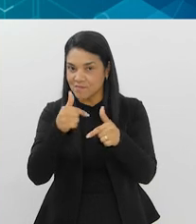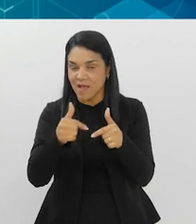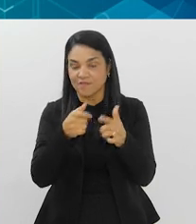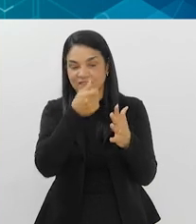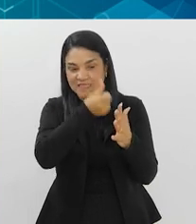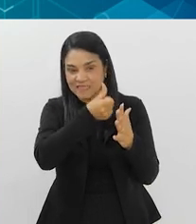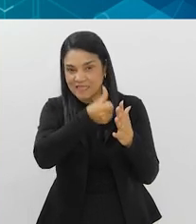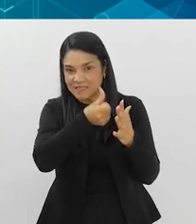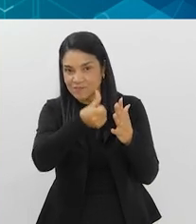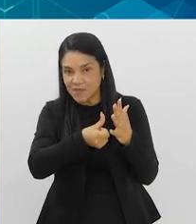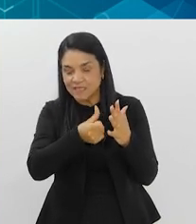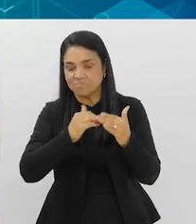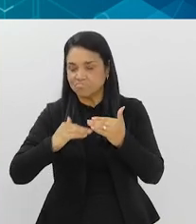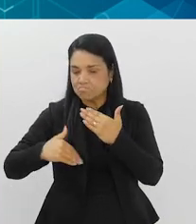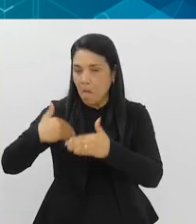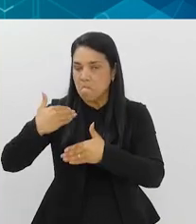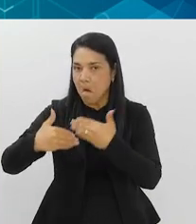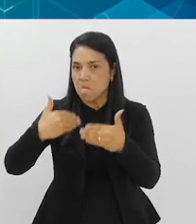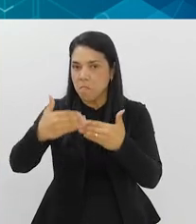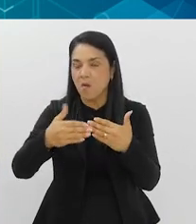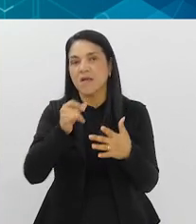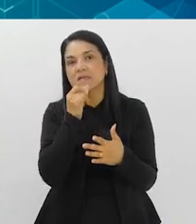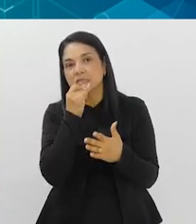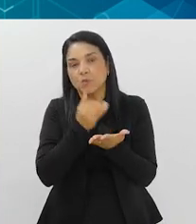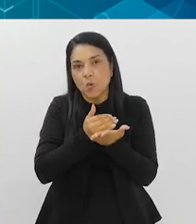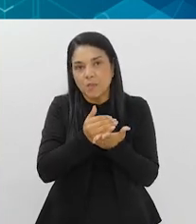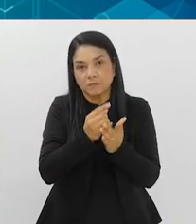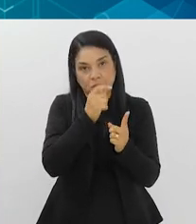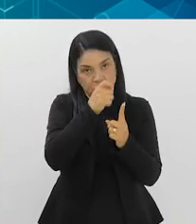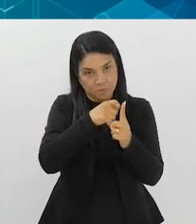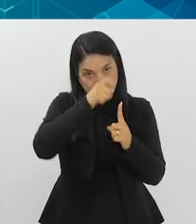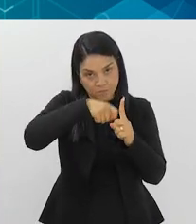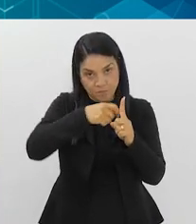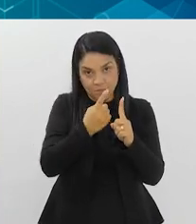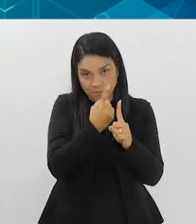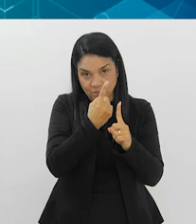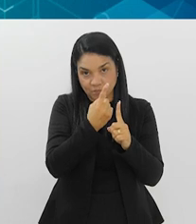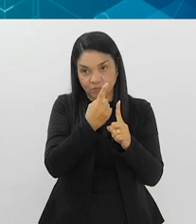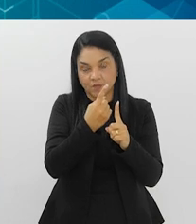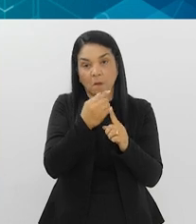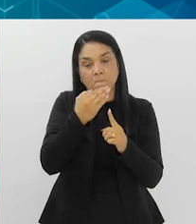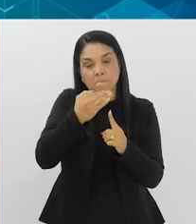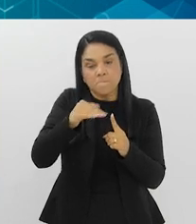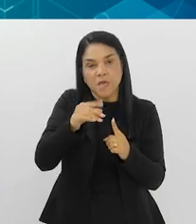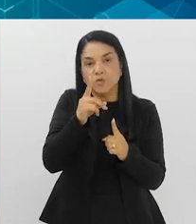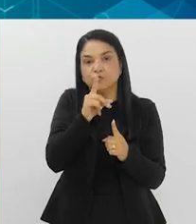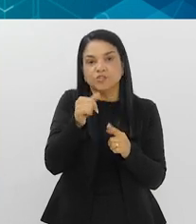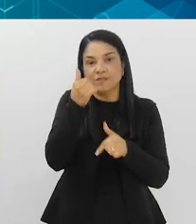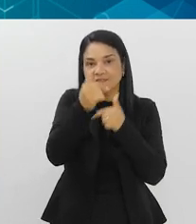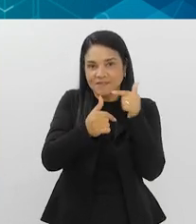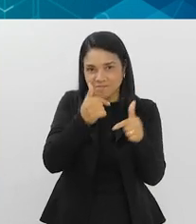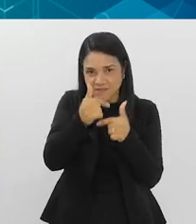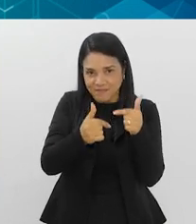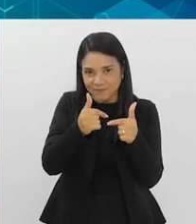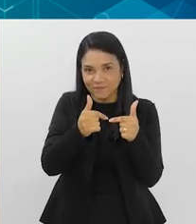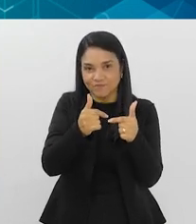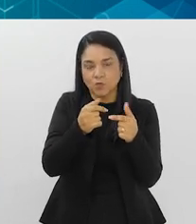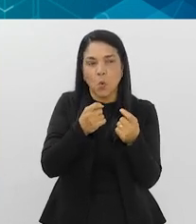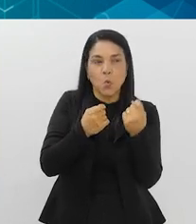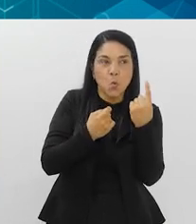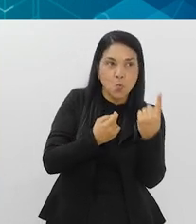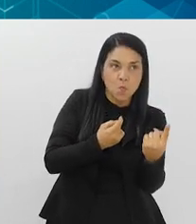fazendo ao longo desses 6 meses esse processo gradual, começando, por exemplo, no primeiro mês, reduzindo meio dia de expediente